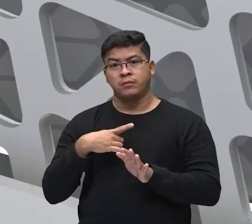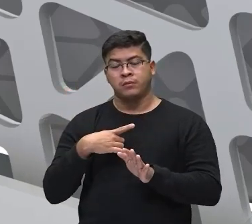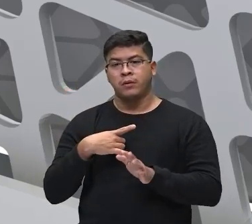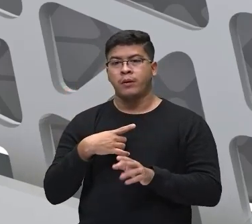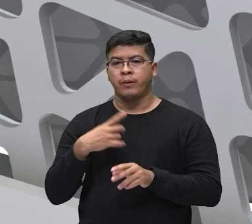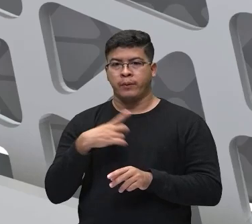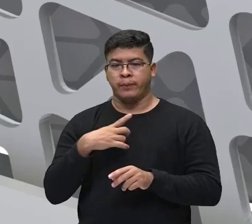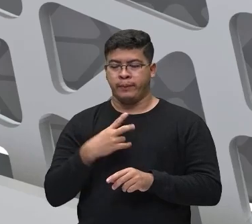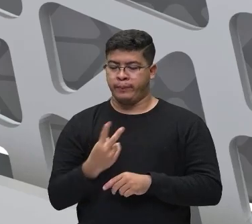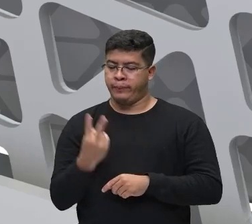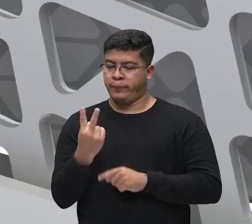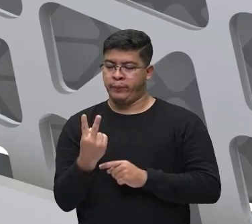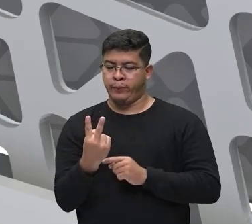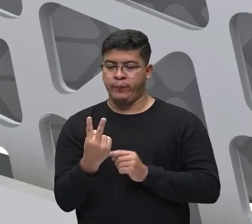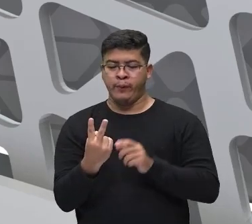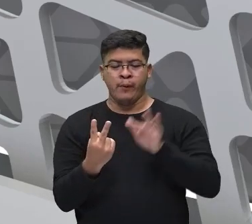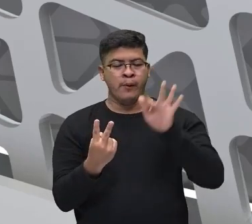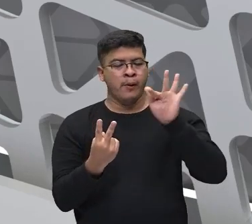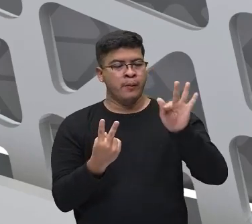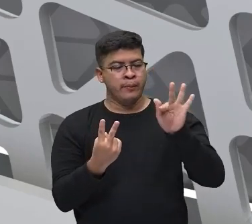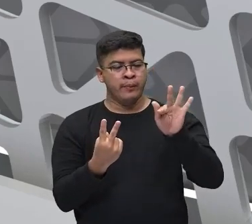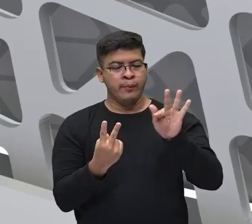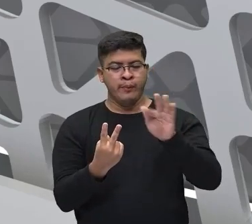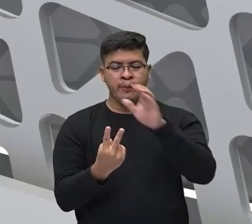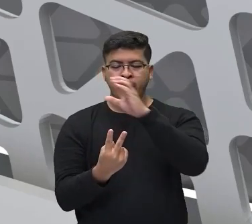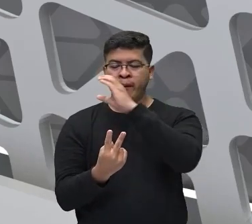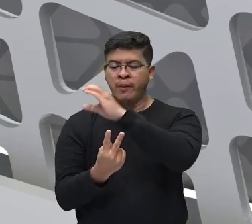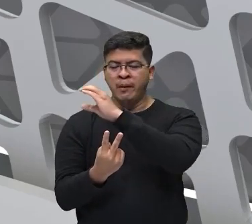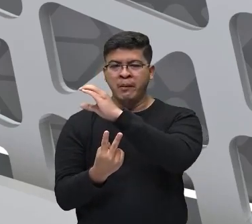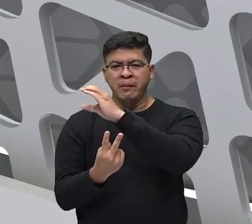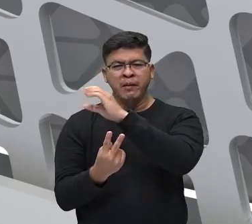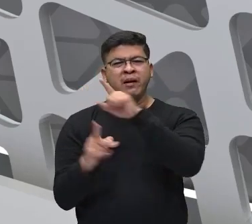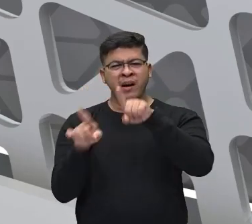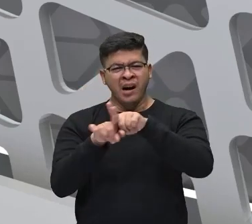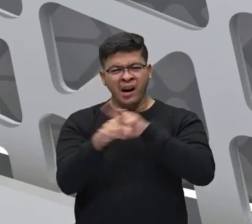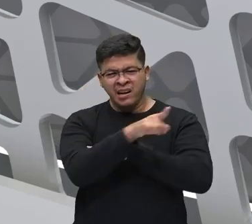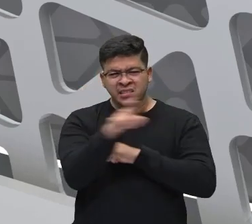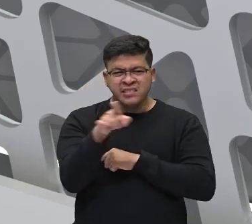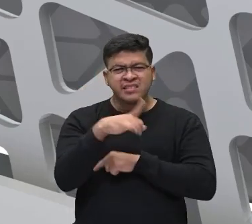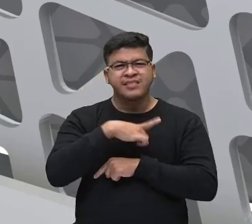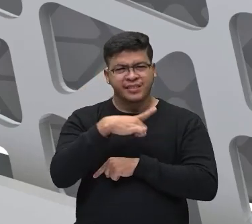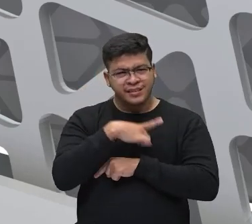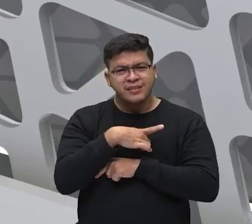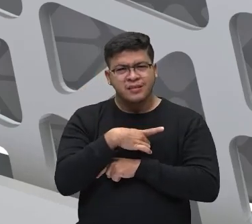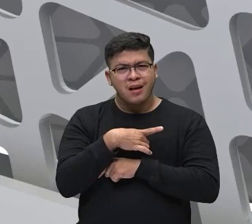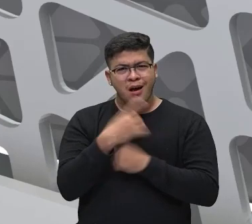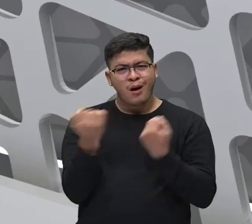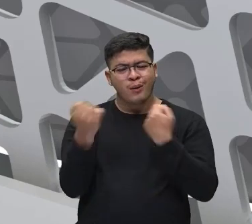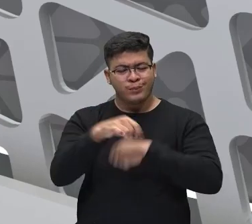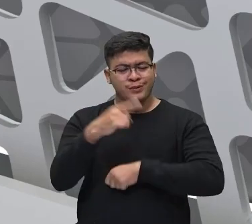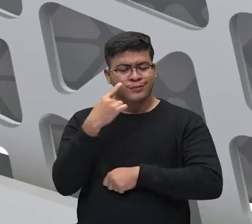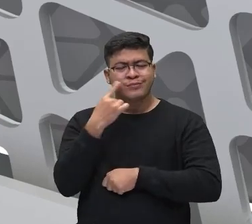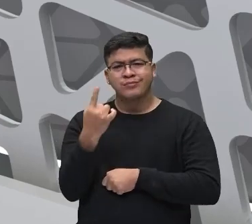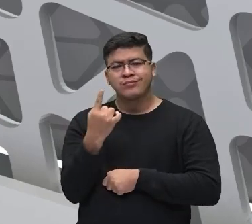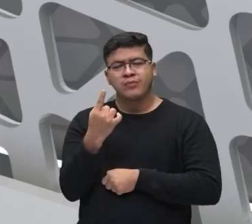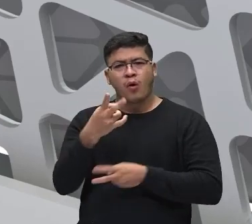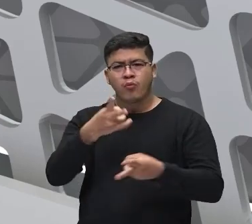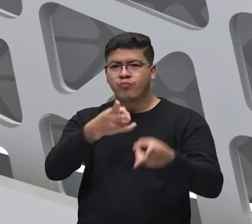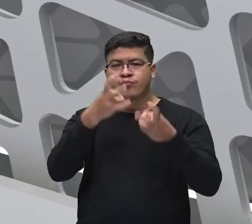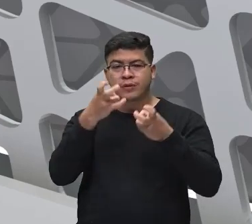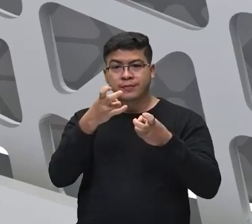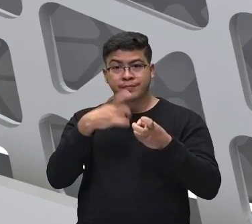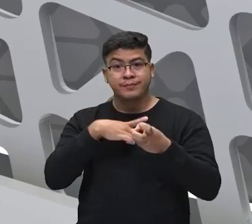duas escalas, né? Fahrenheit e graus Celsius. Sabendo que aqui a gente usa muito graus Celsius.